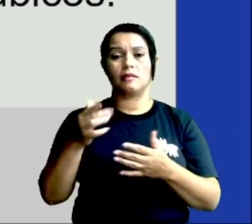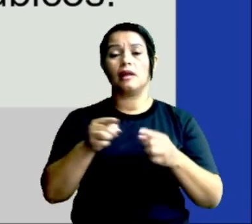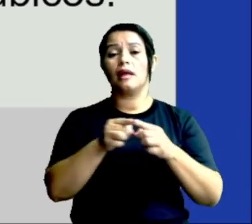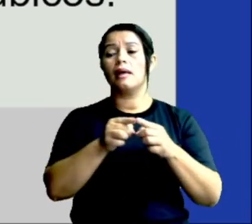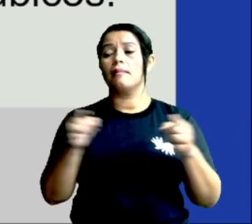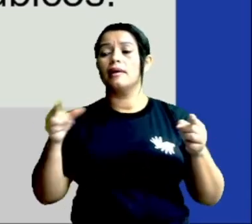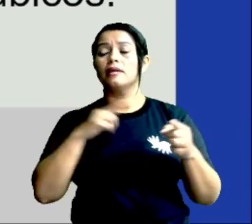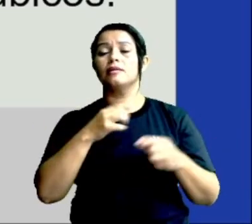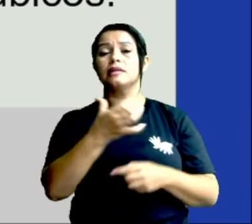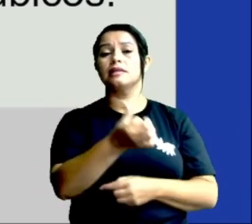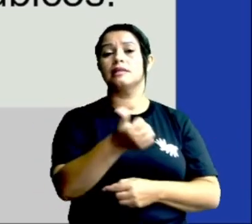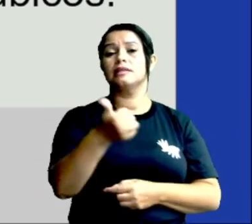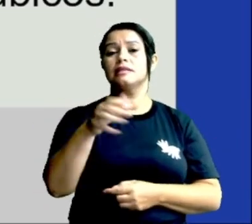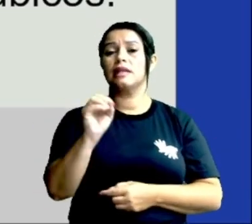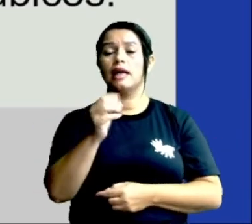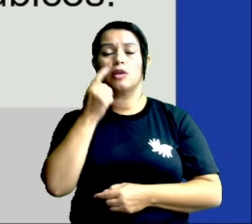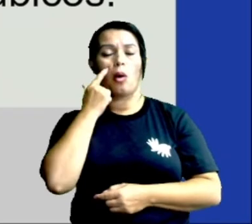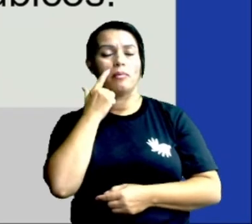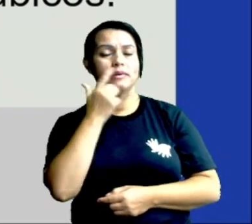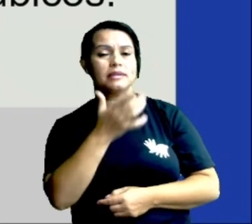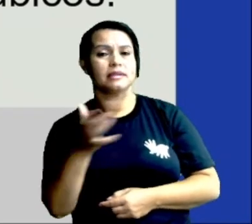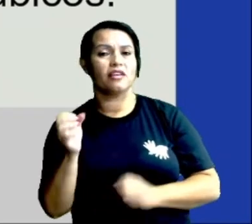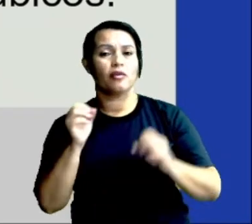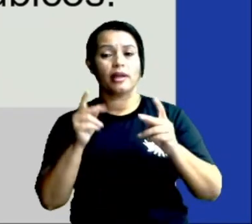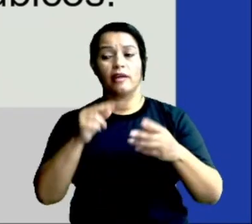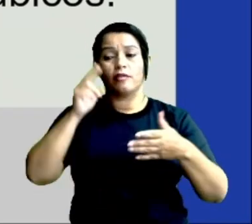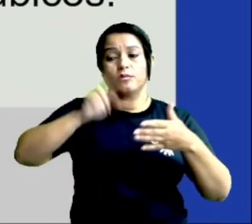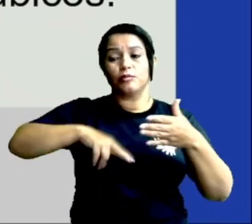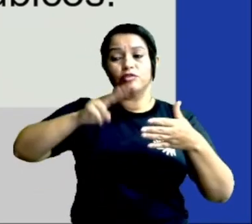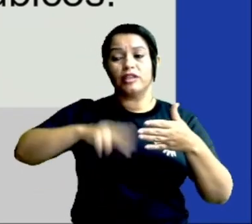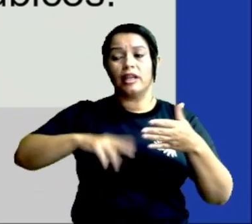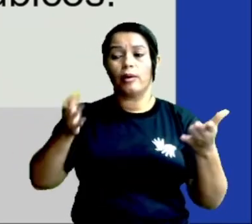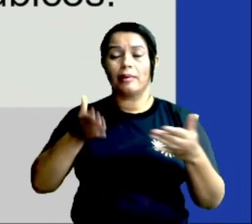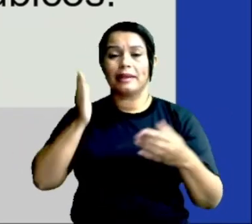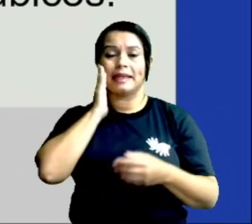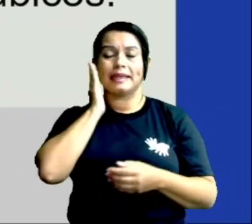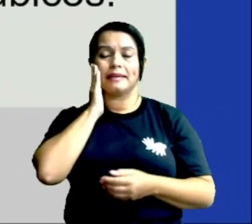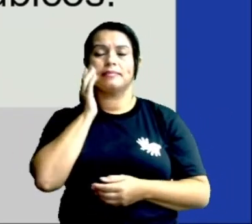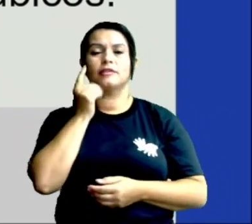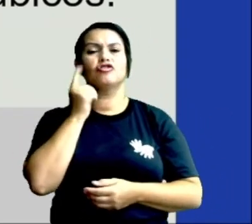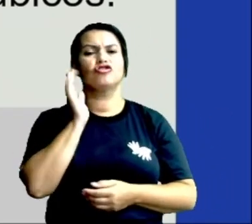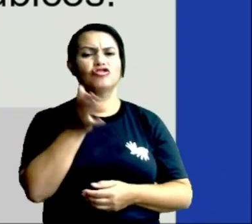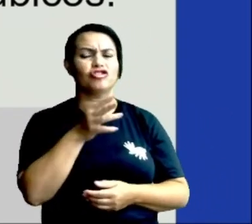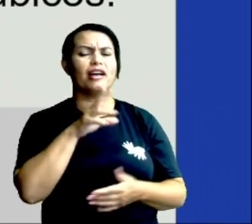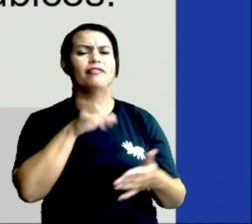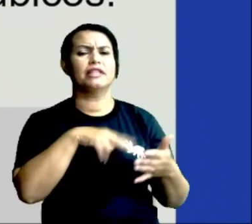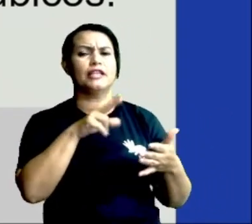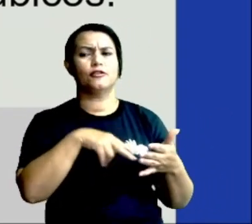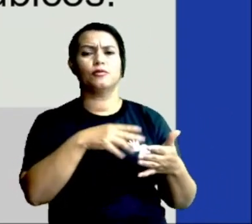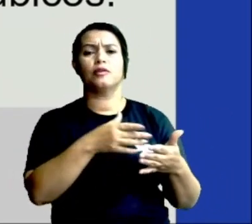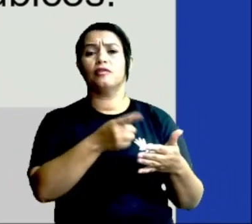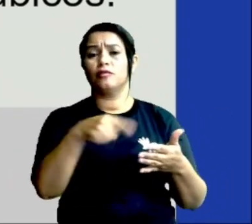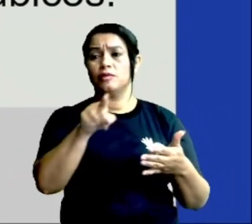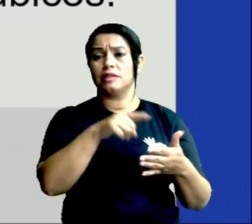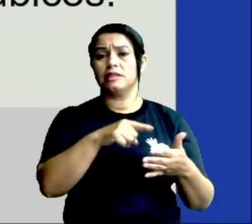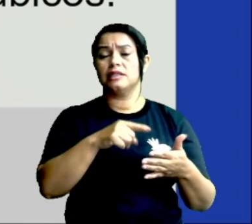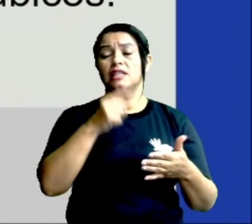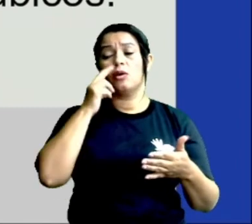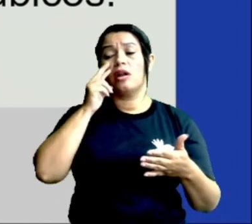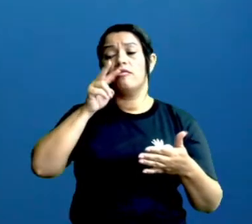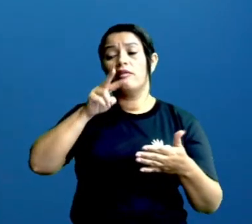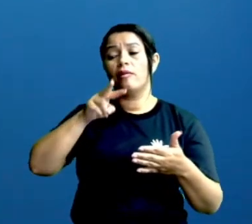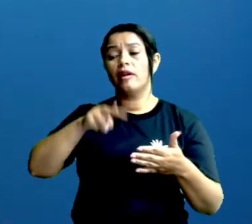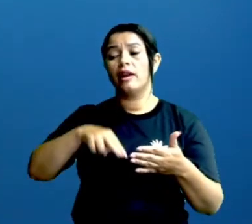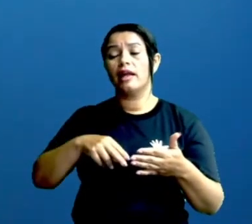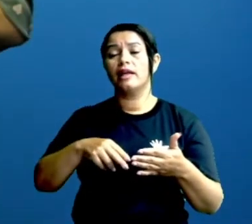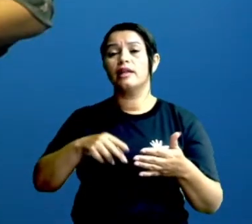610. Ok? Então, vamos fazer a leitura, né? Eu já fiz a leitura com vocês quando estava olhando o exemplo,